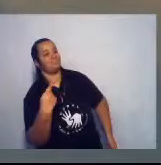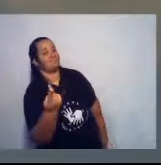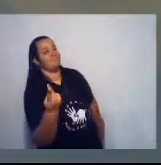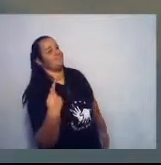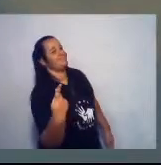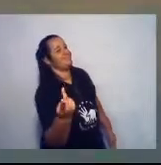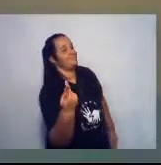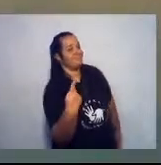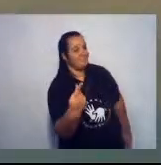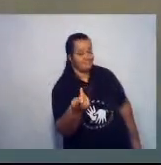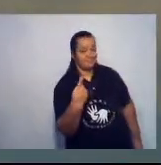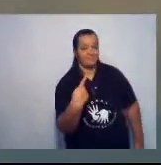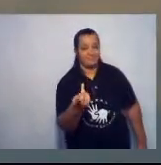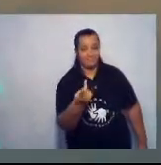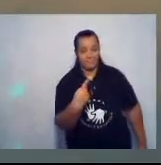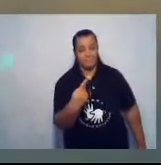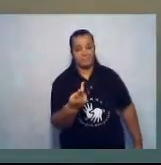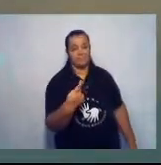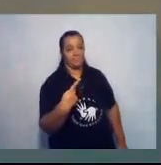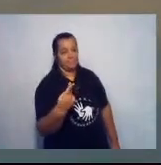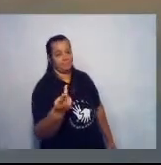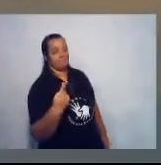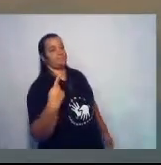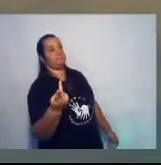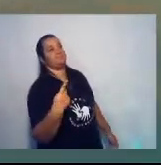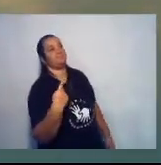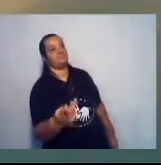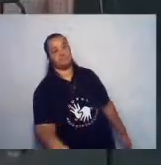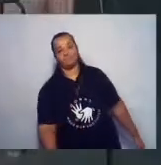sorte a nossa.